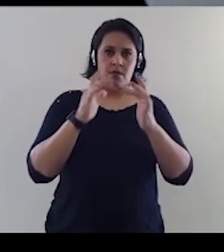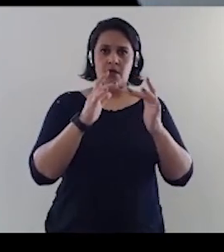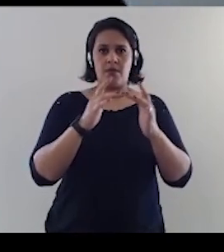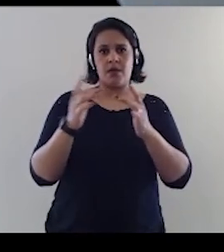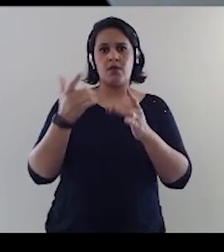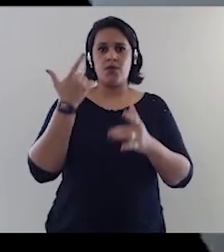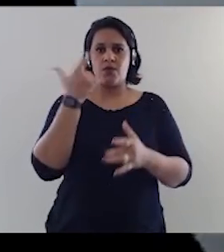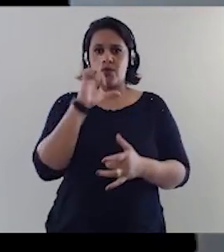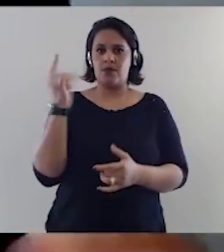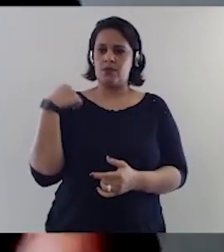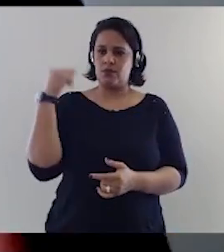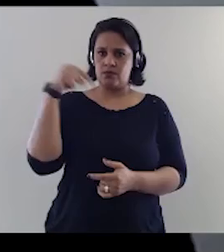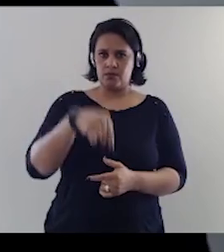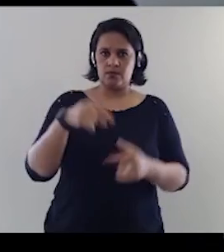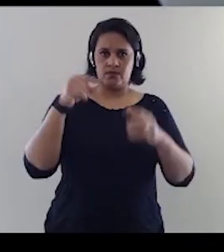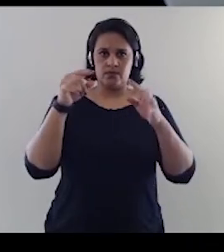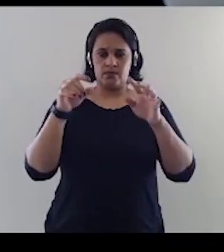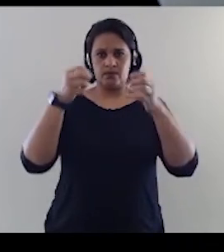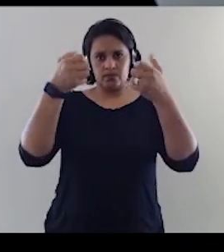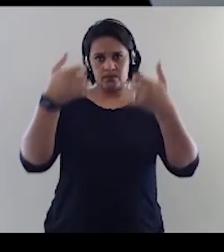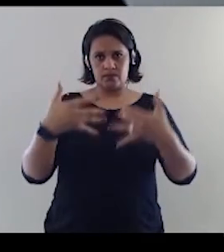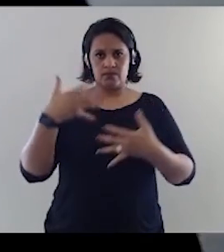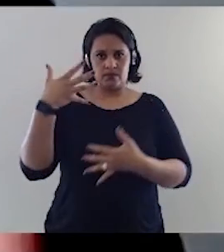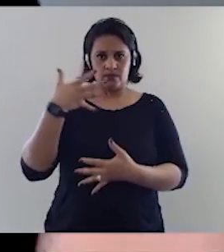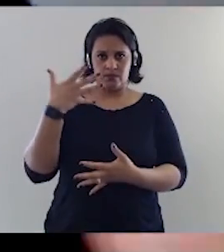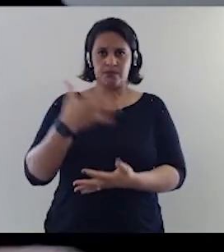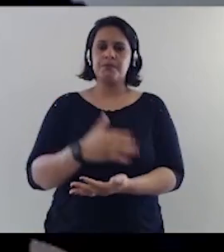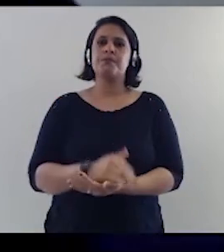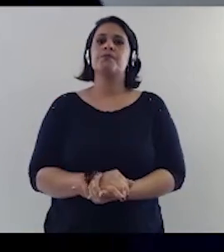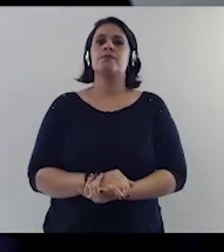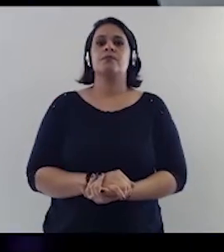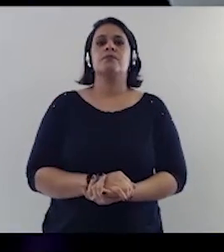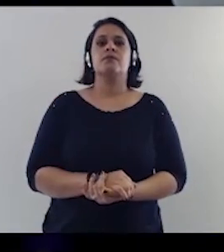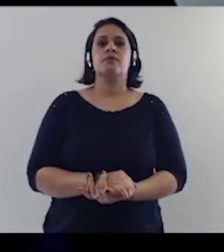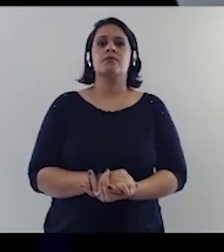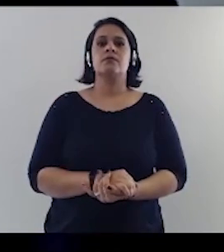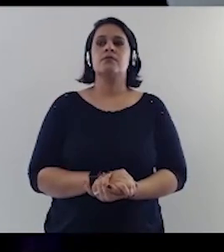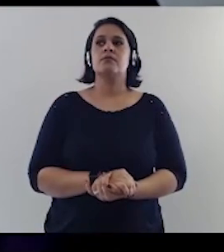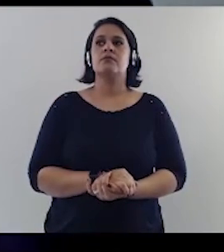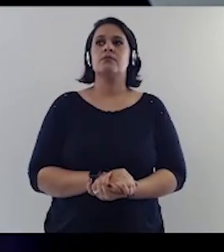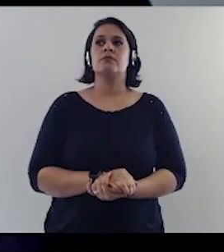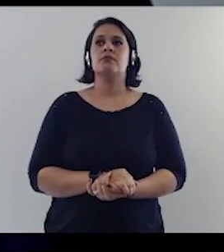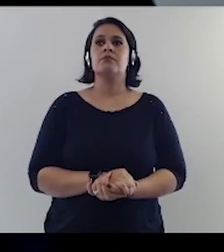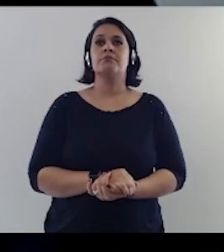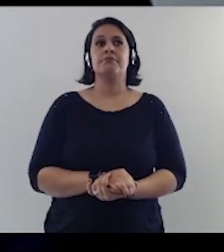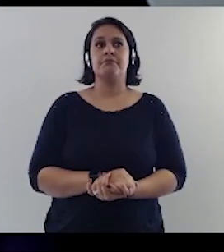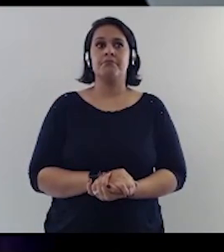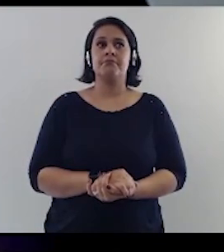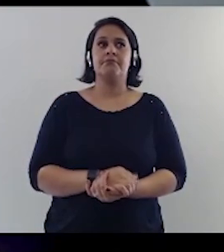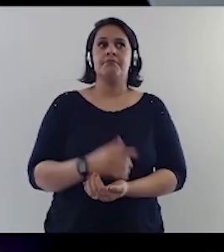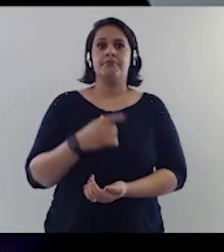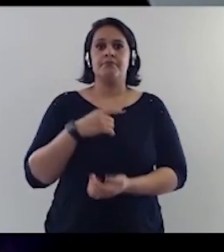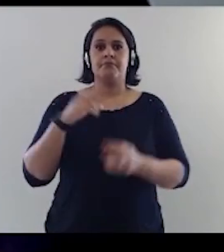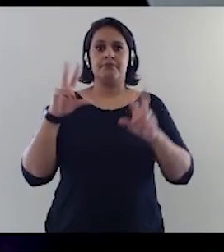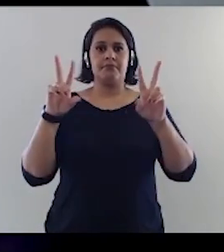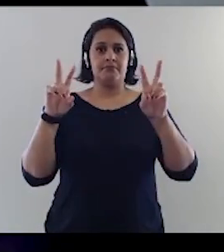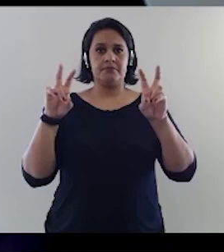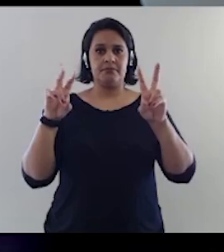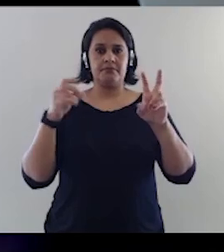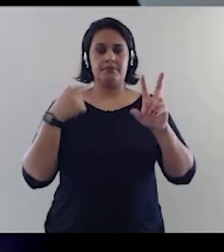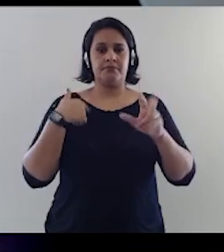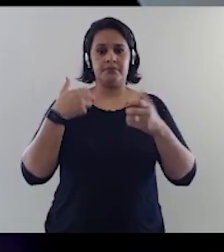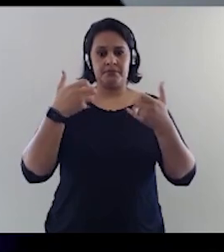intervenção. Bom, relativamente ao tema de que irei falar, precedente na Justiça